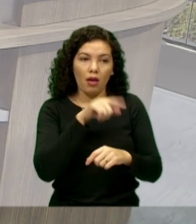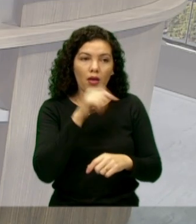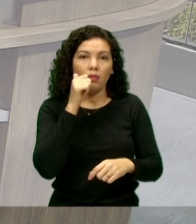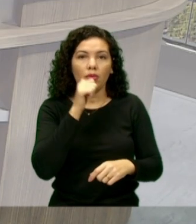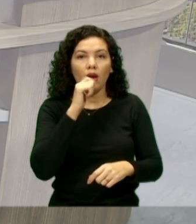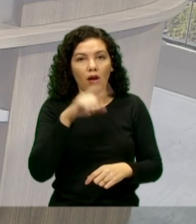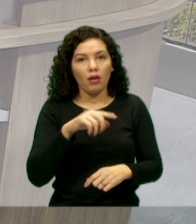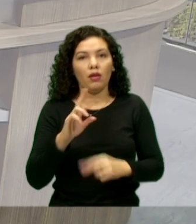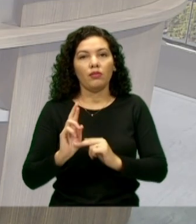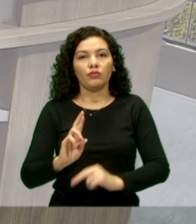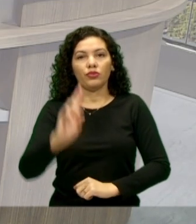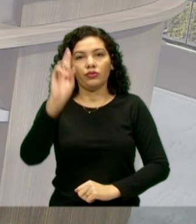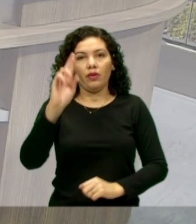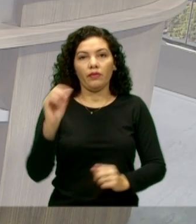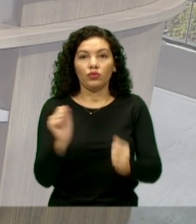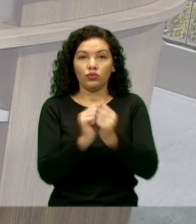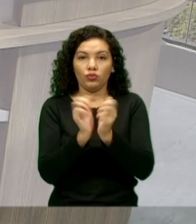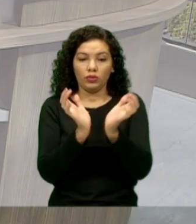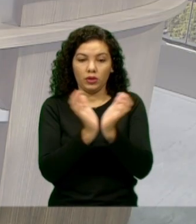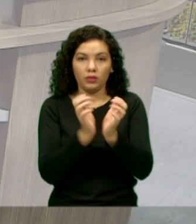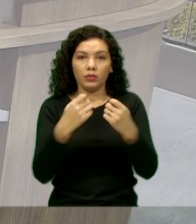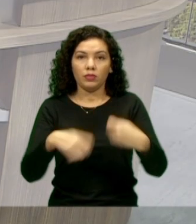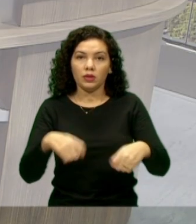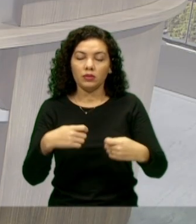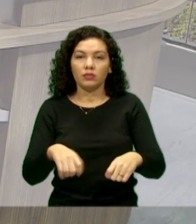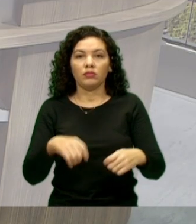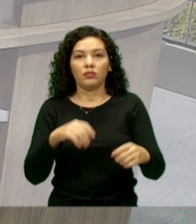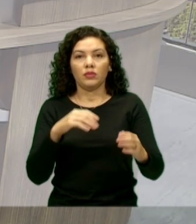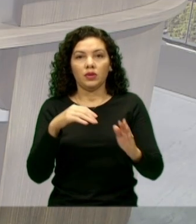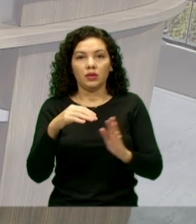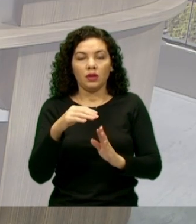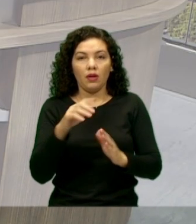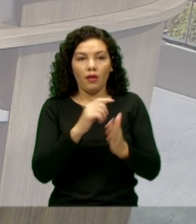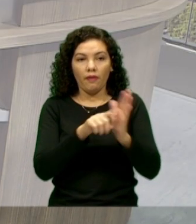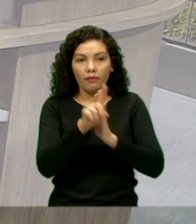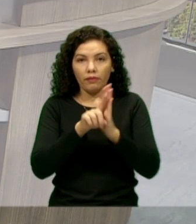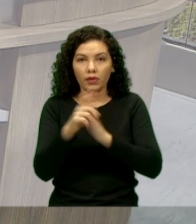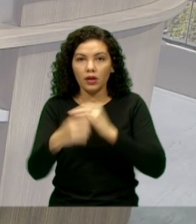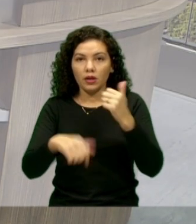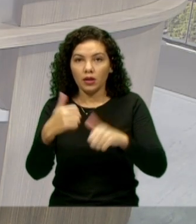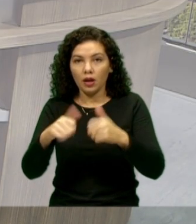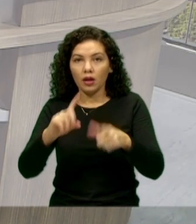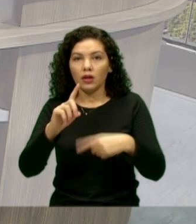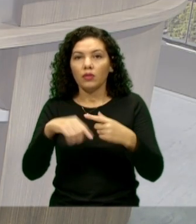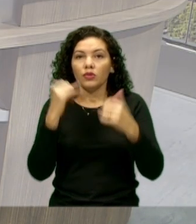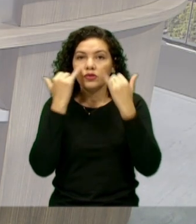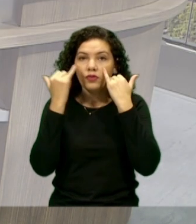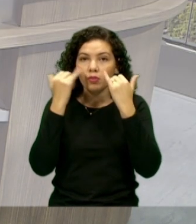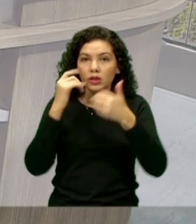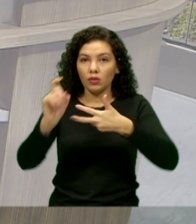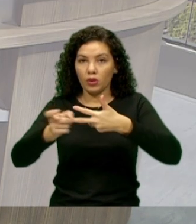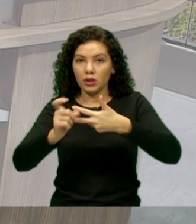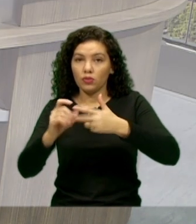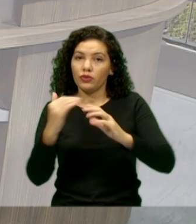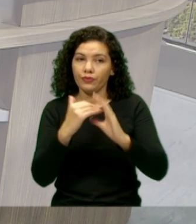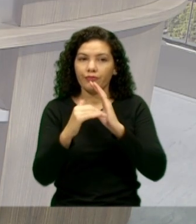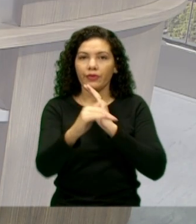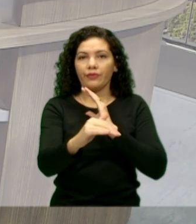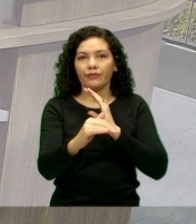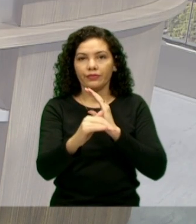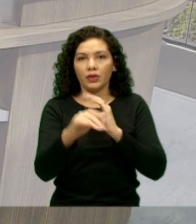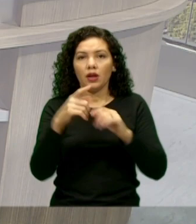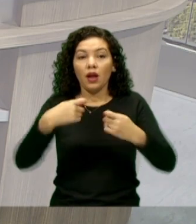Então, ela, junto com a equipe, ela tem que dimensionar a equipe e passar para o executivo